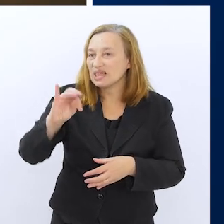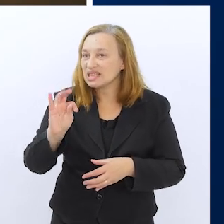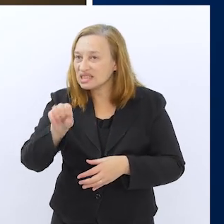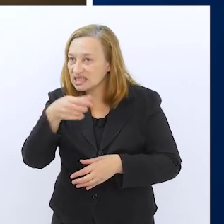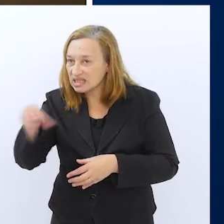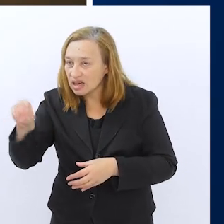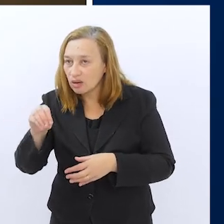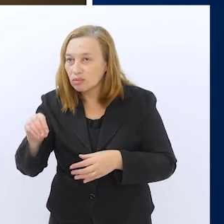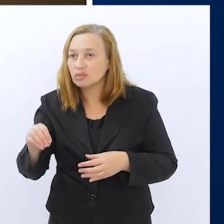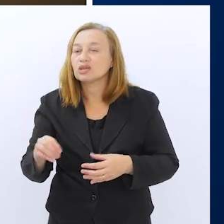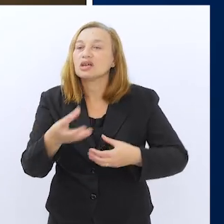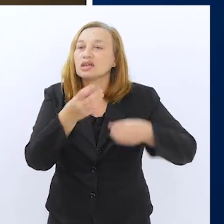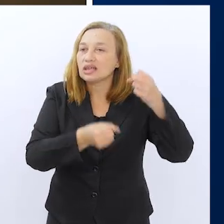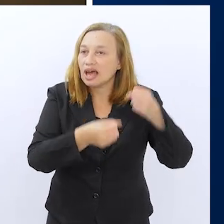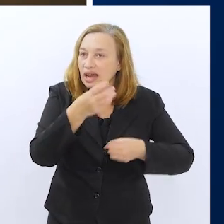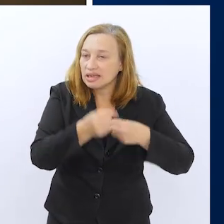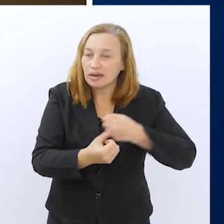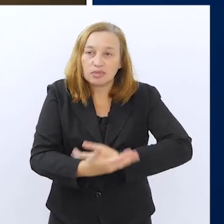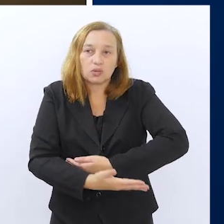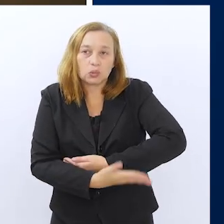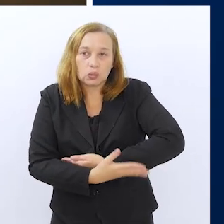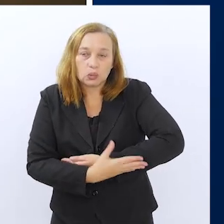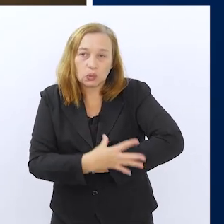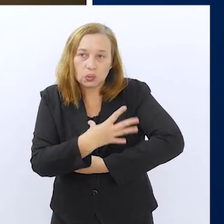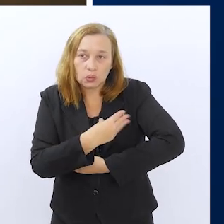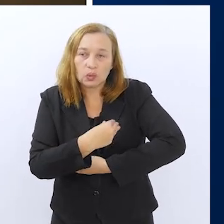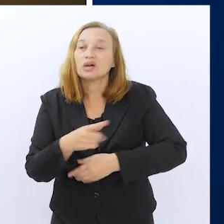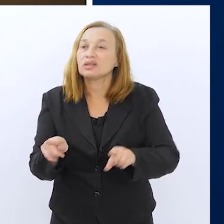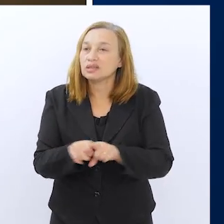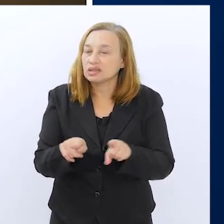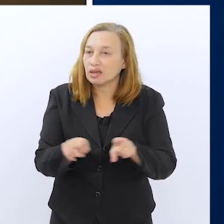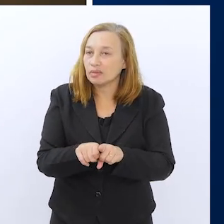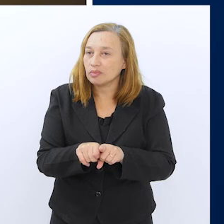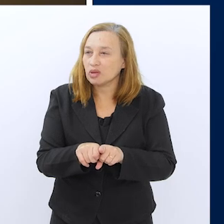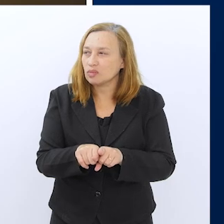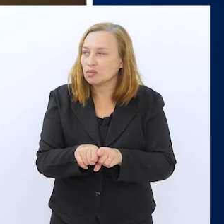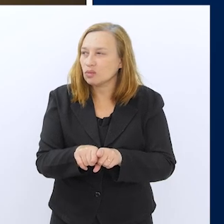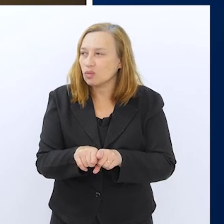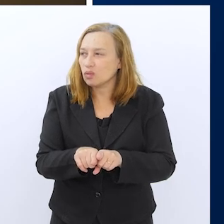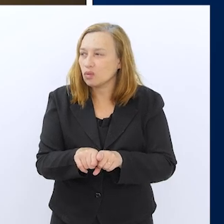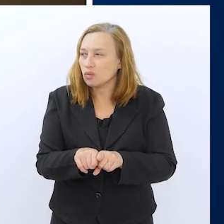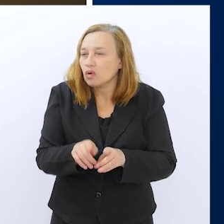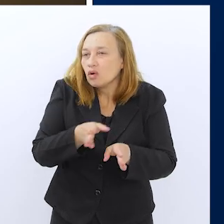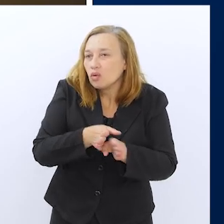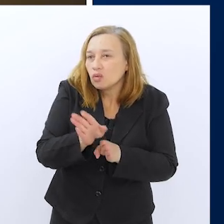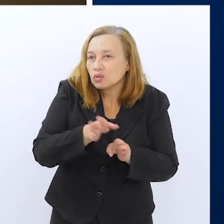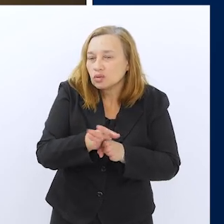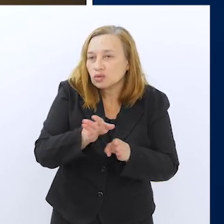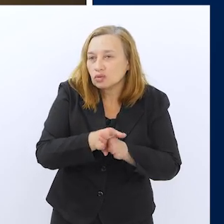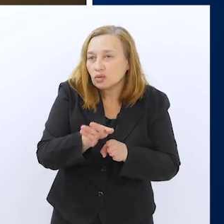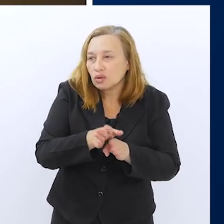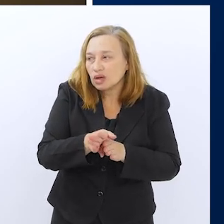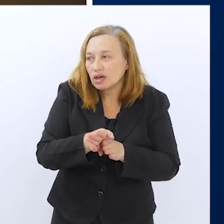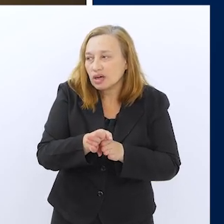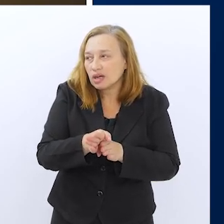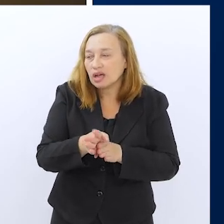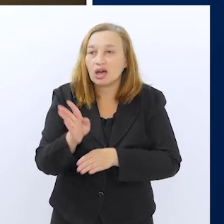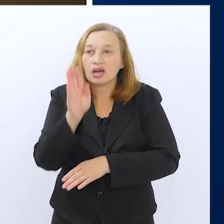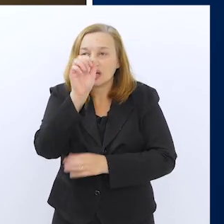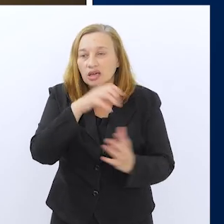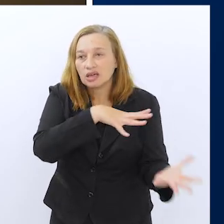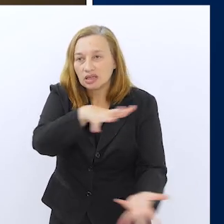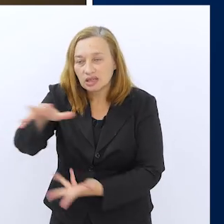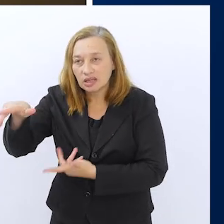Hospital Gafreguini, né, que é onde eu trabalho. E também sou consultora internacional, né,